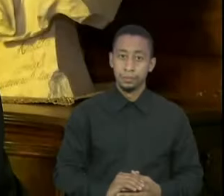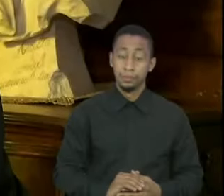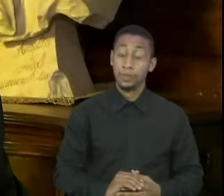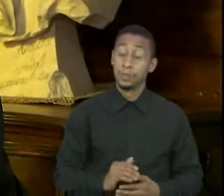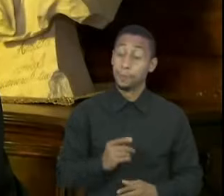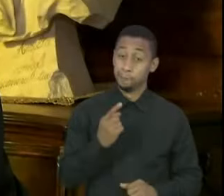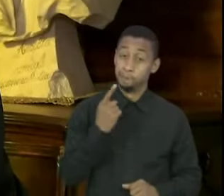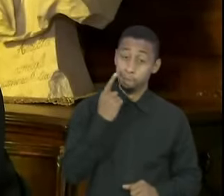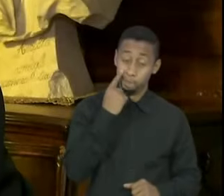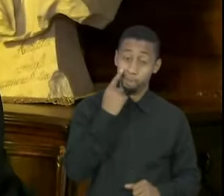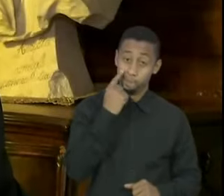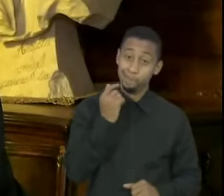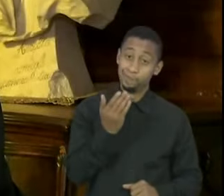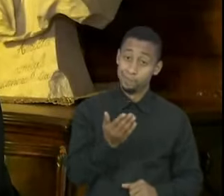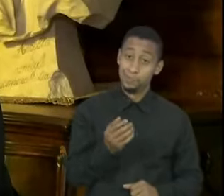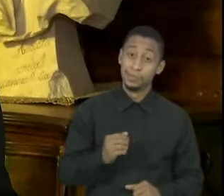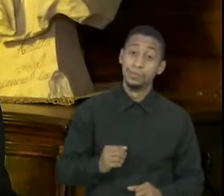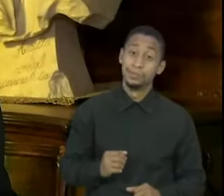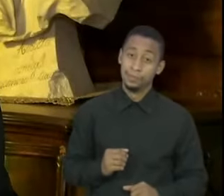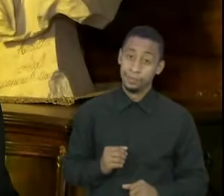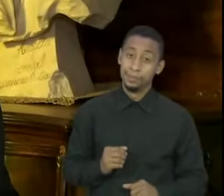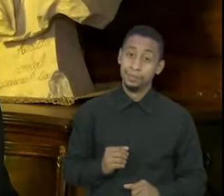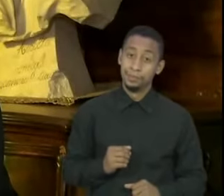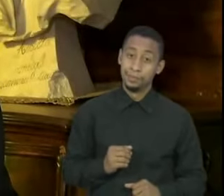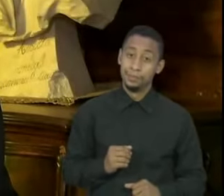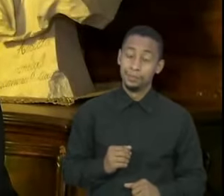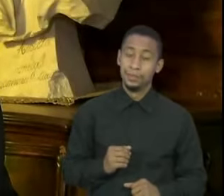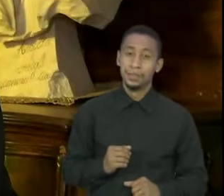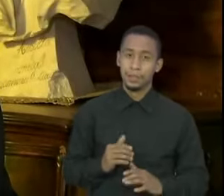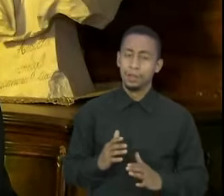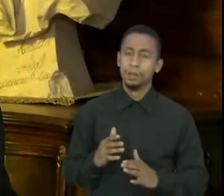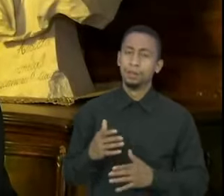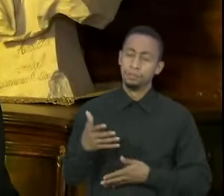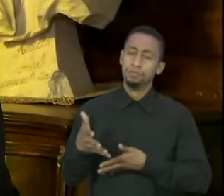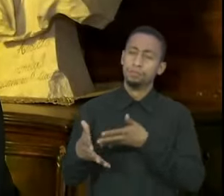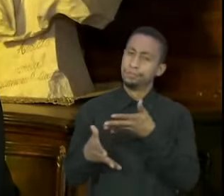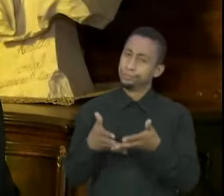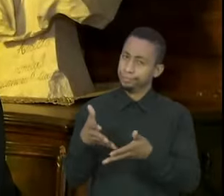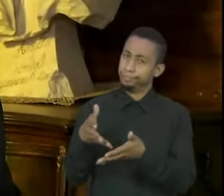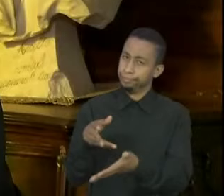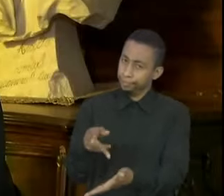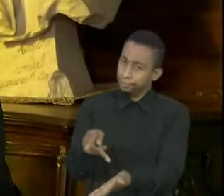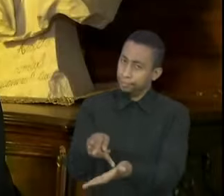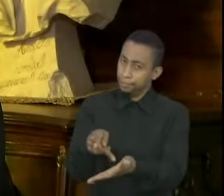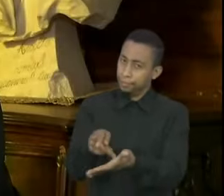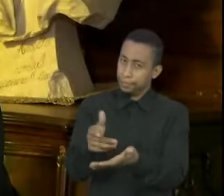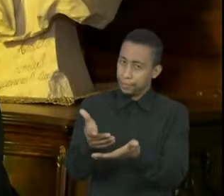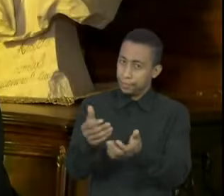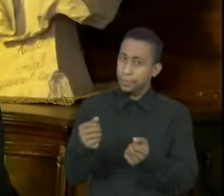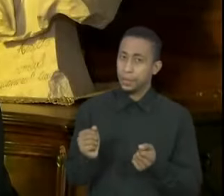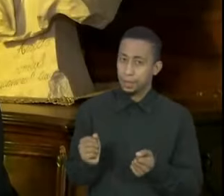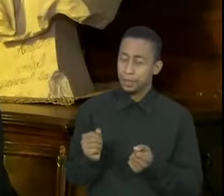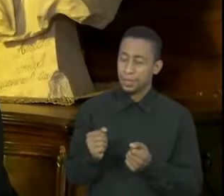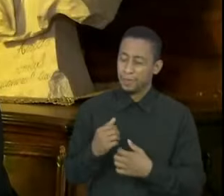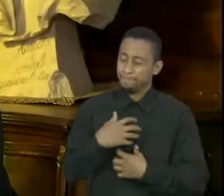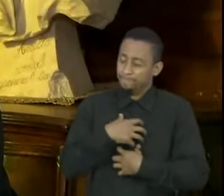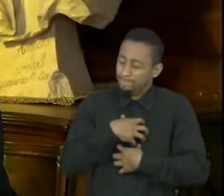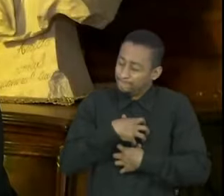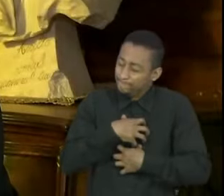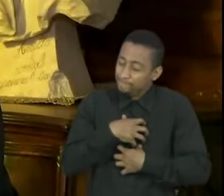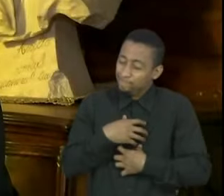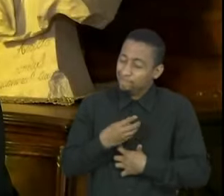e olha eu a dizer a verdade eu não me senti